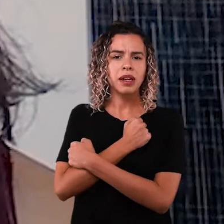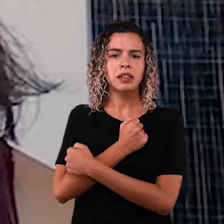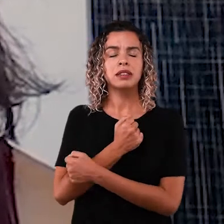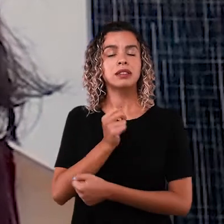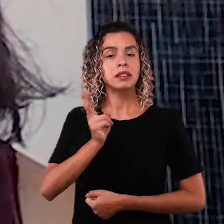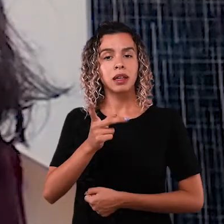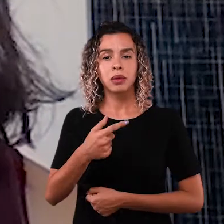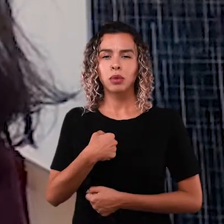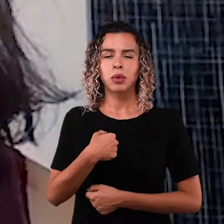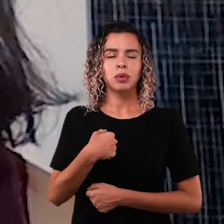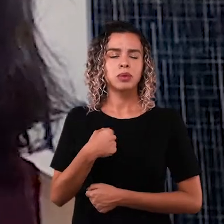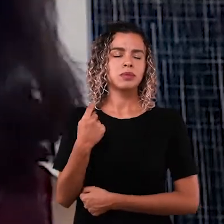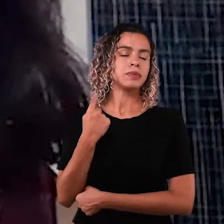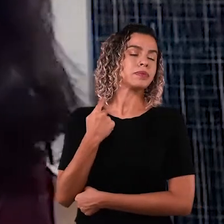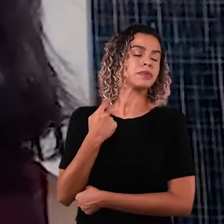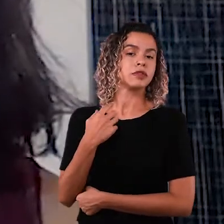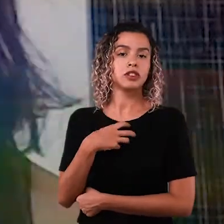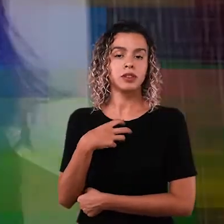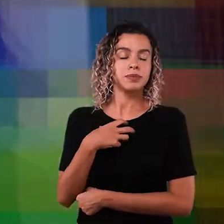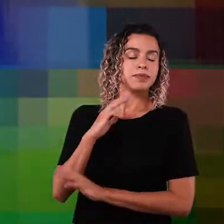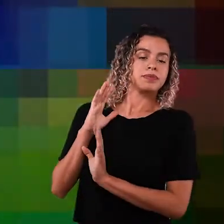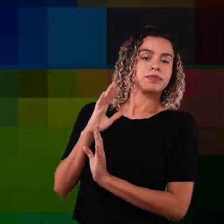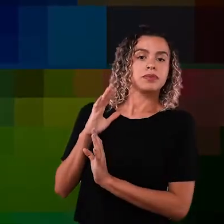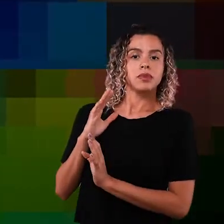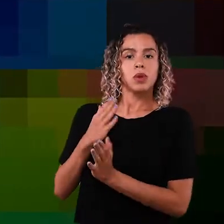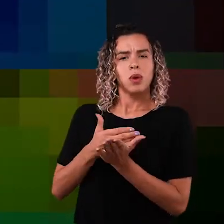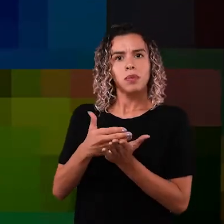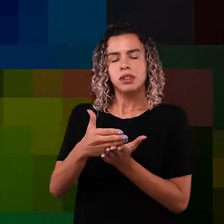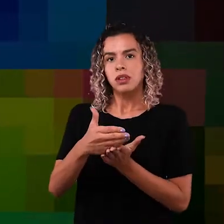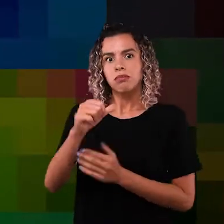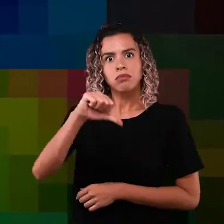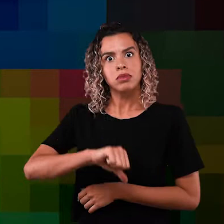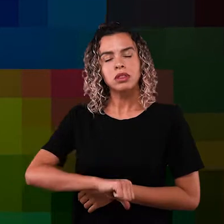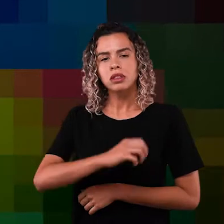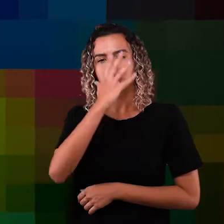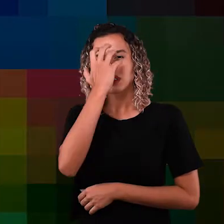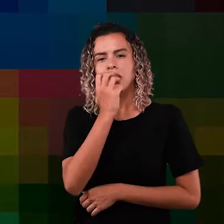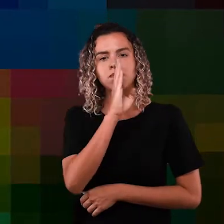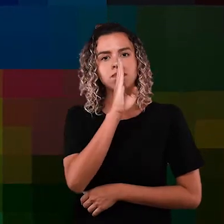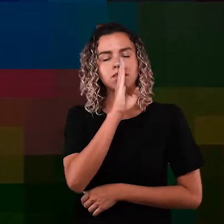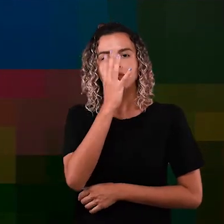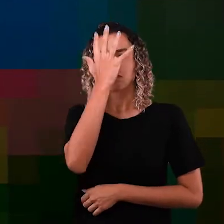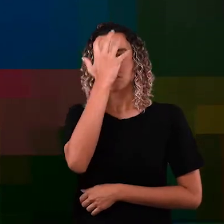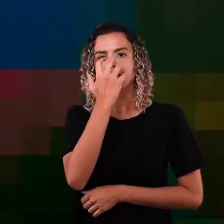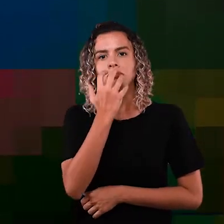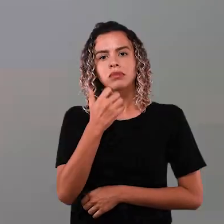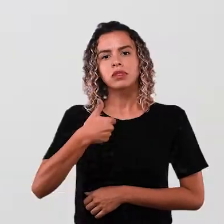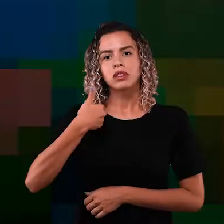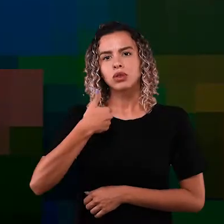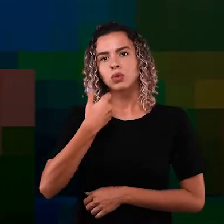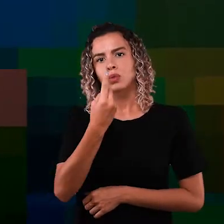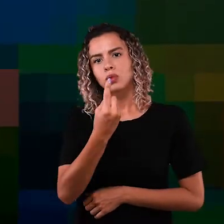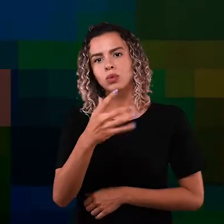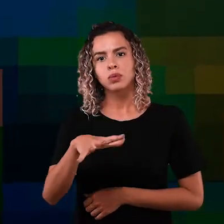que a pessoa vinha me abraçar eu me afastava. Comecei a ficar mais séria, assim, lá para 1 ano de idade,